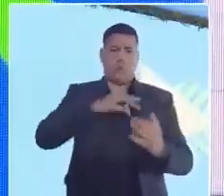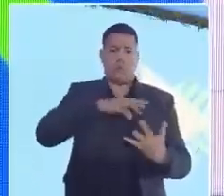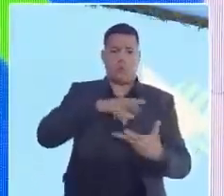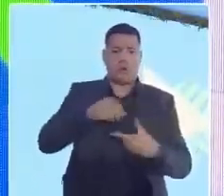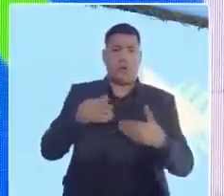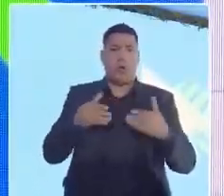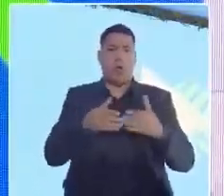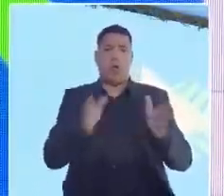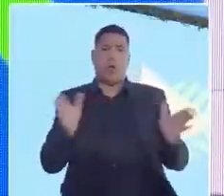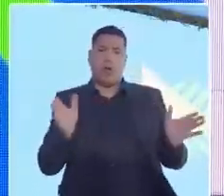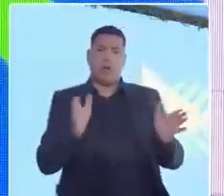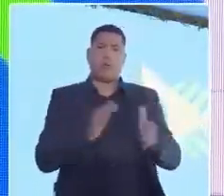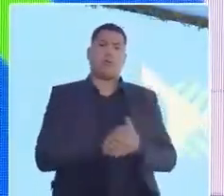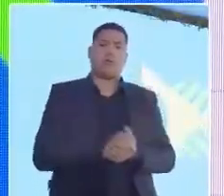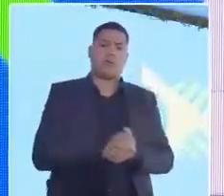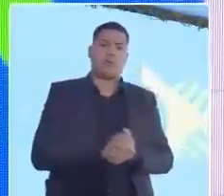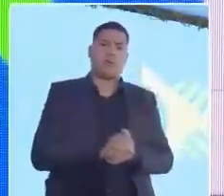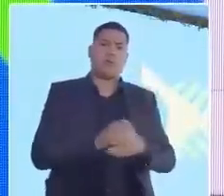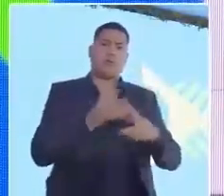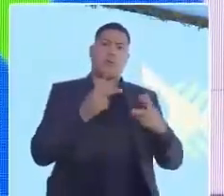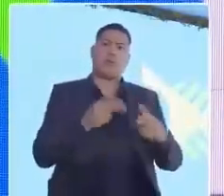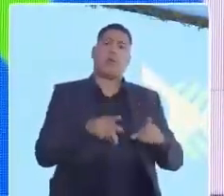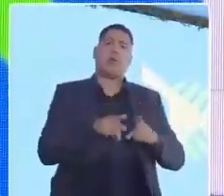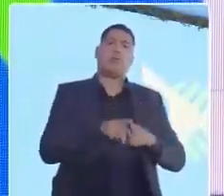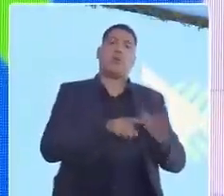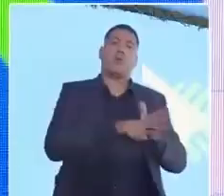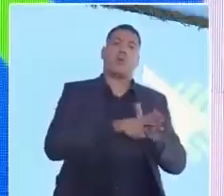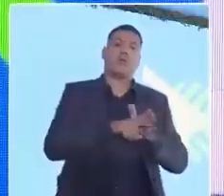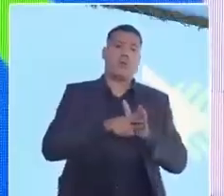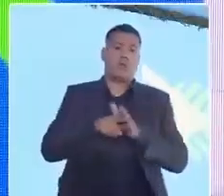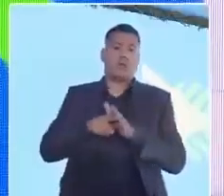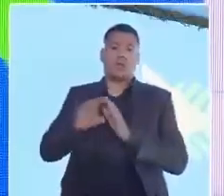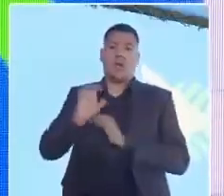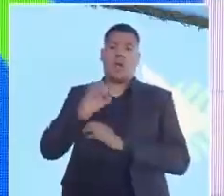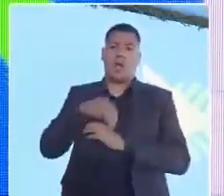de acordo com o imapa nós hoje